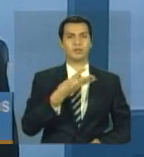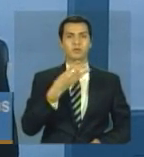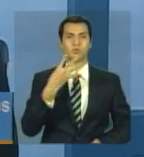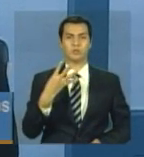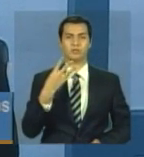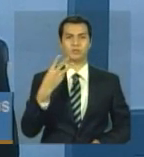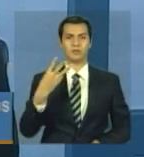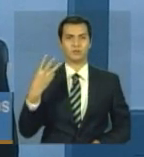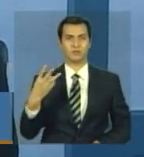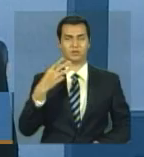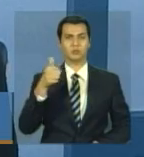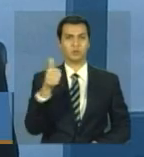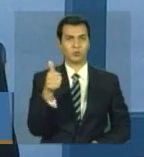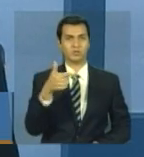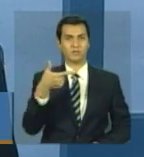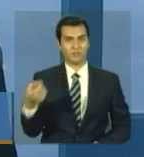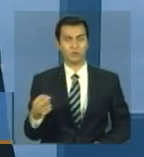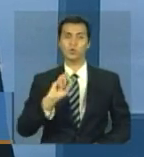61-3433-1120 ou